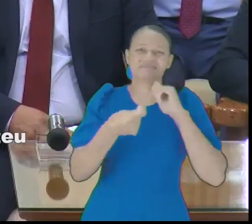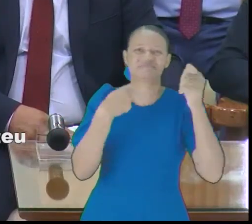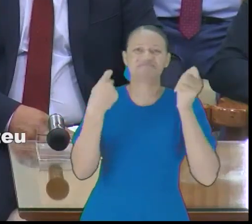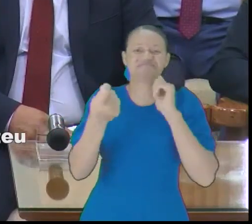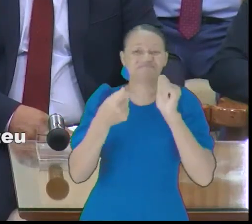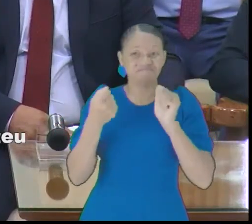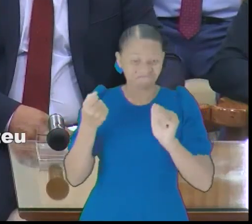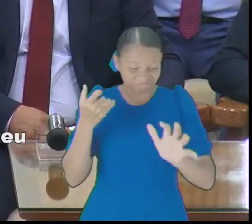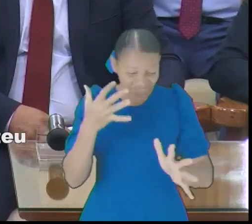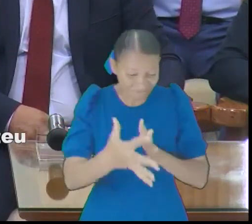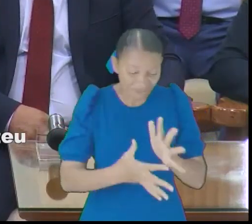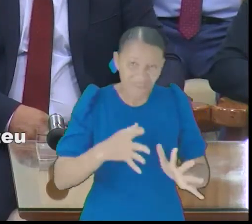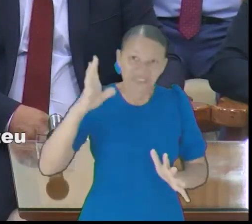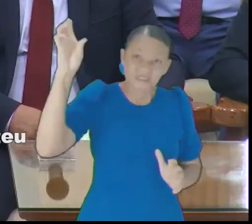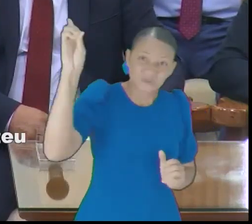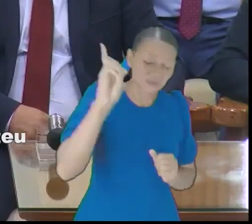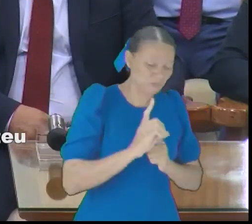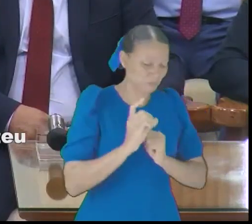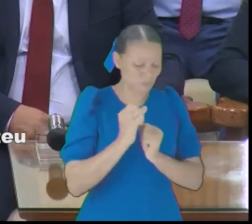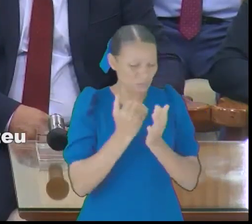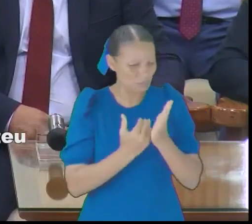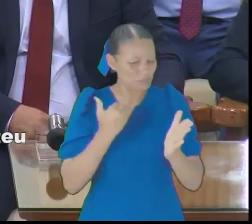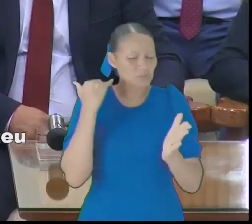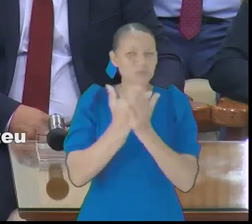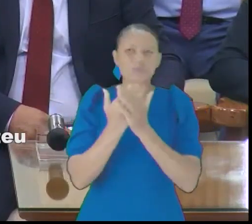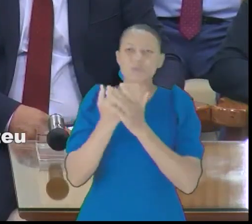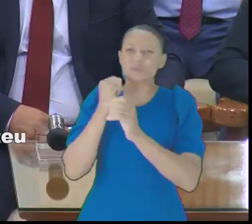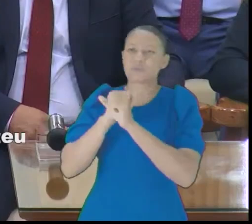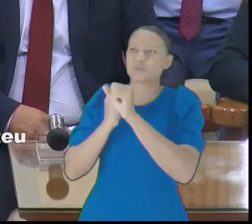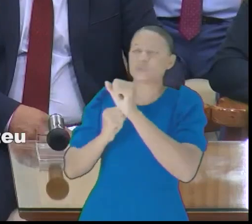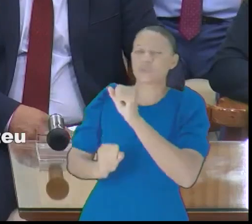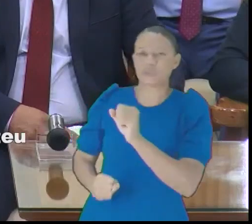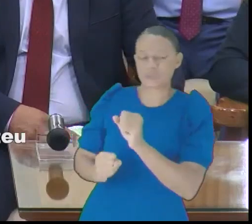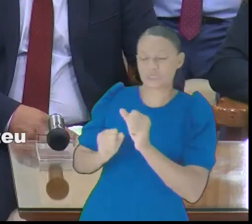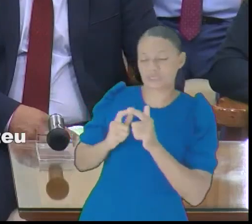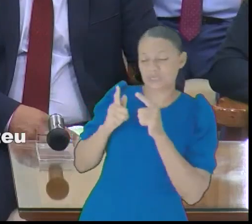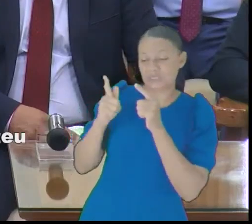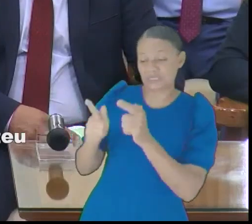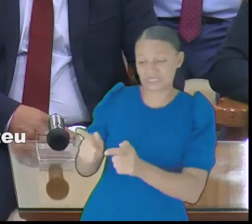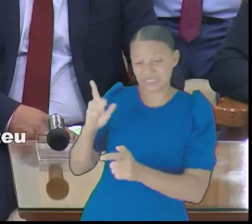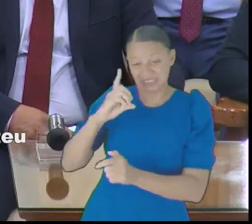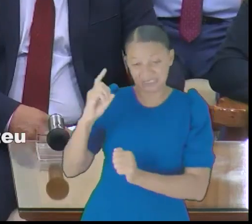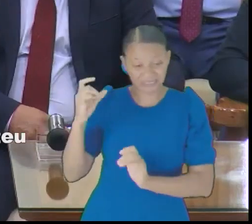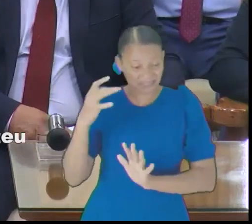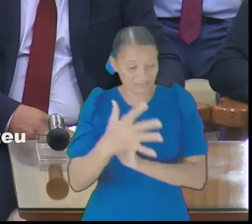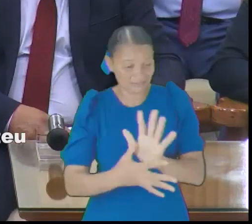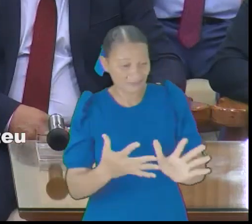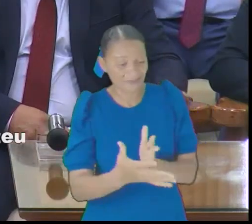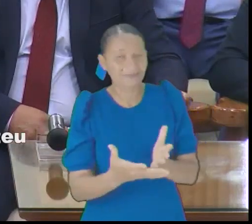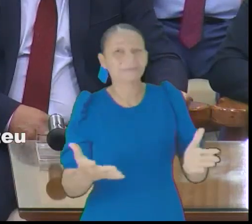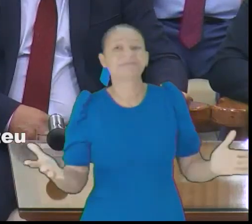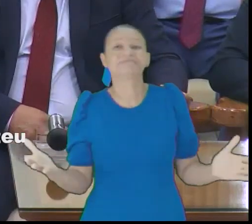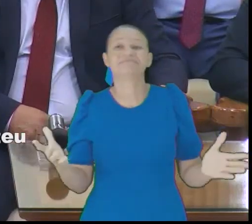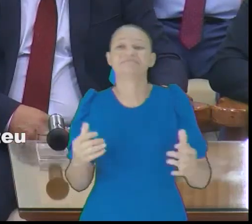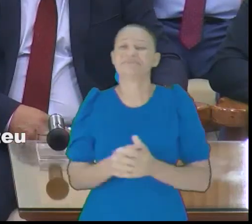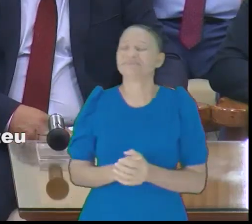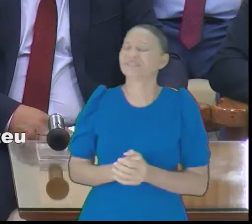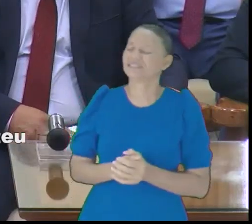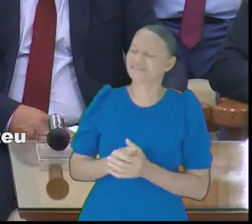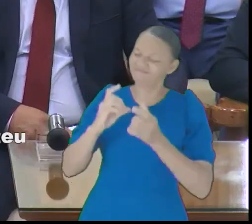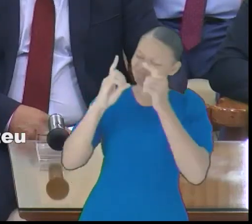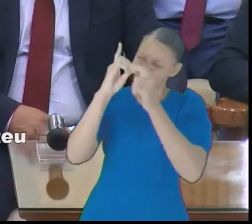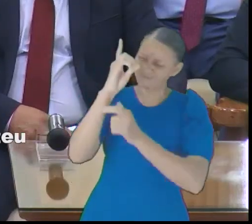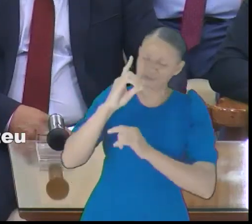Deus disse, eu sou o teu grandíssimo galardão, Deus estava dizendo para Abraão, Abraão, eu sou tudo o que